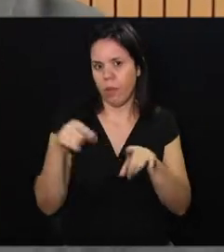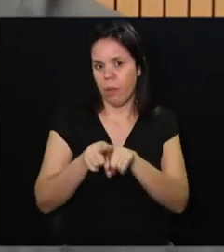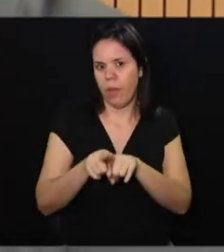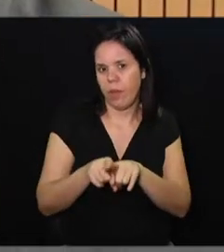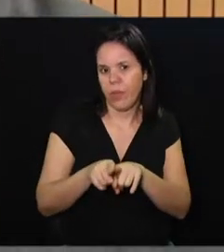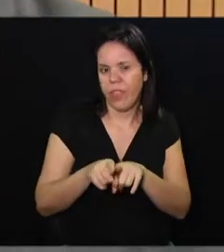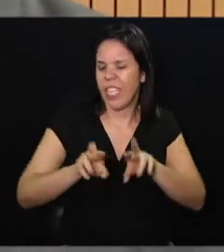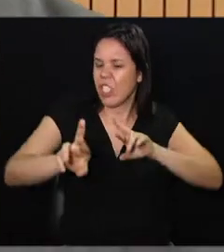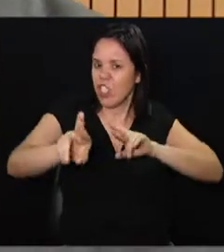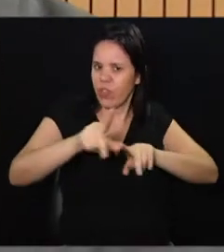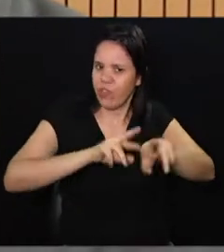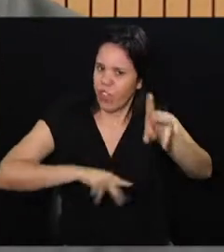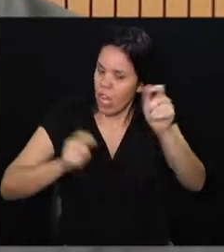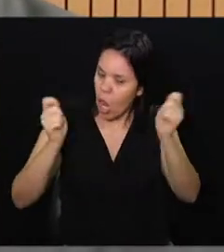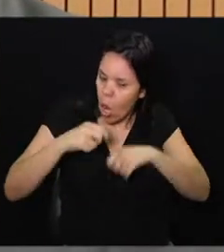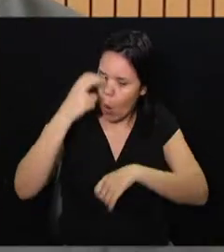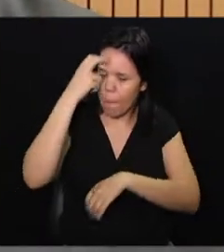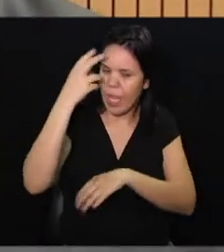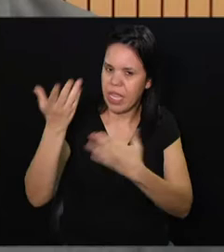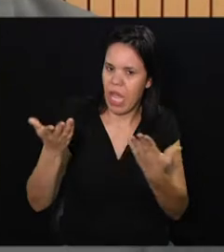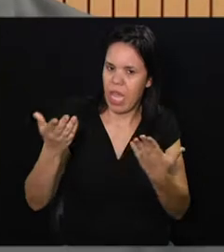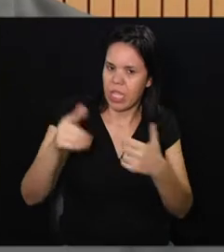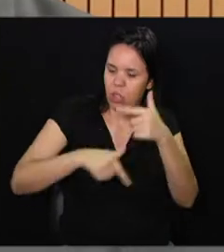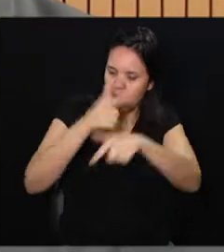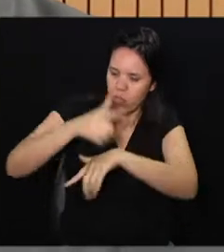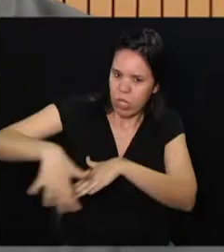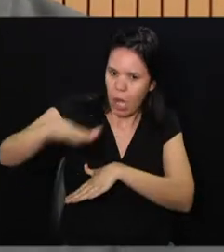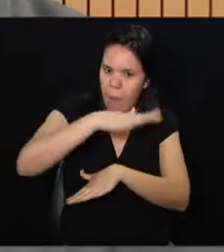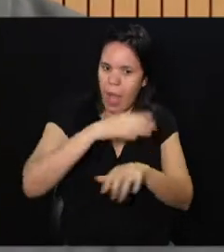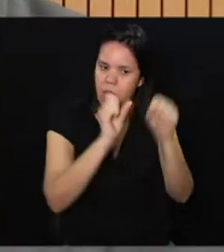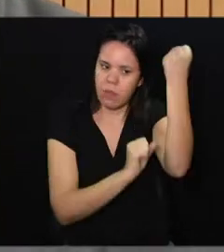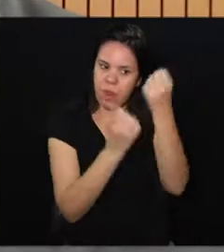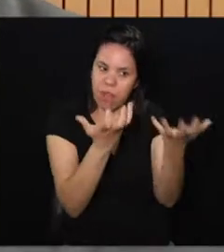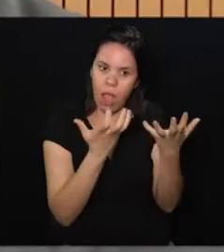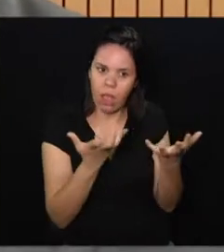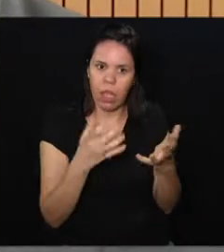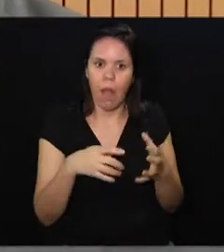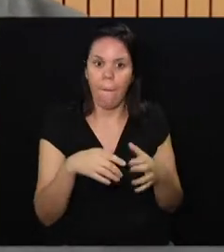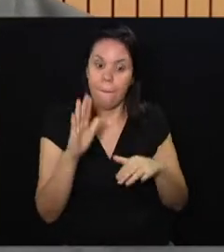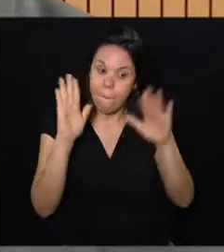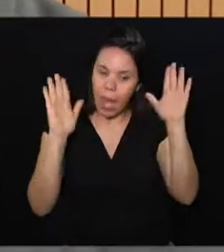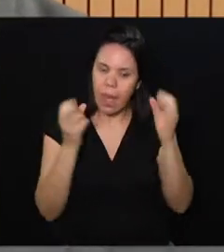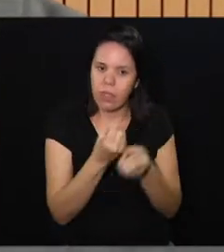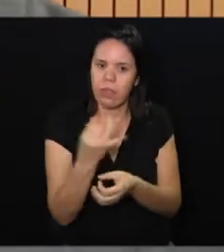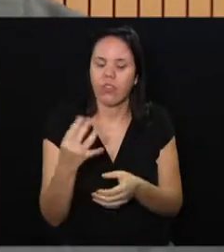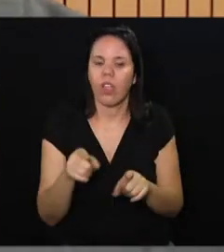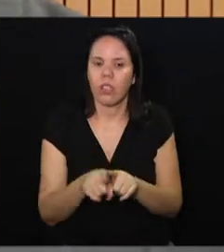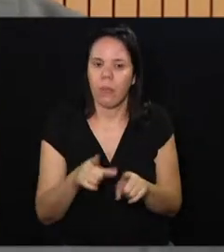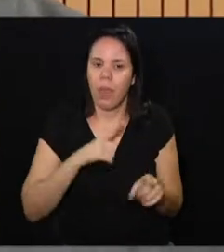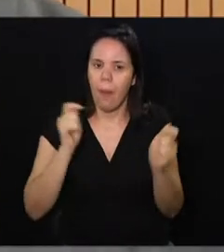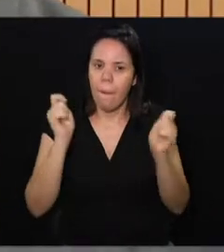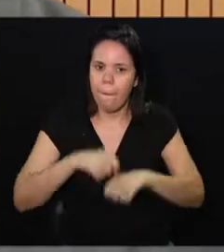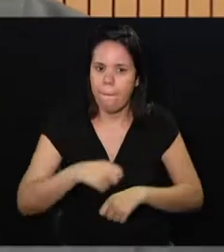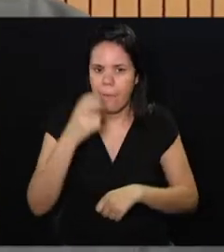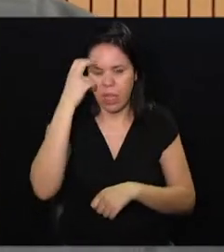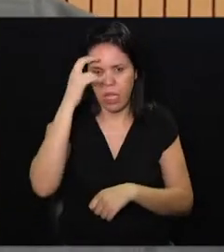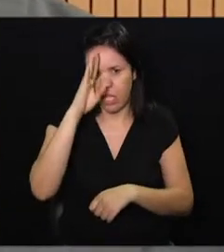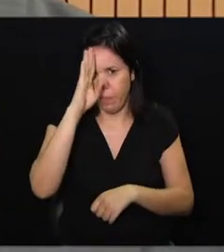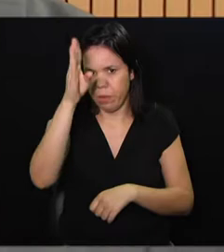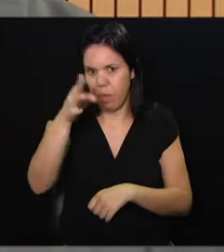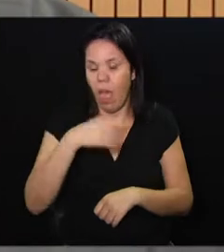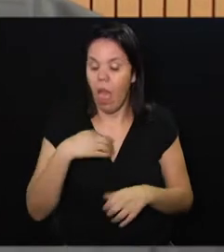competências diferenciadas no mercado hoje que as empresas estão buscando cada vez mais. E uma das competências principais é a competência